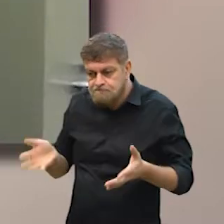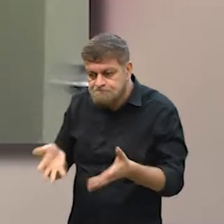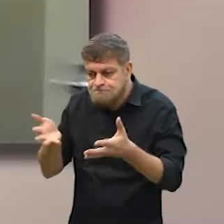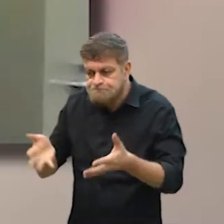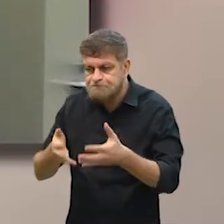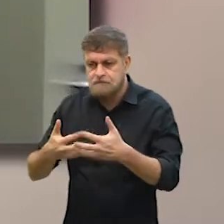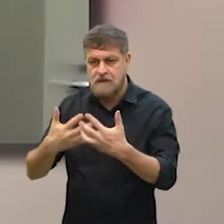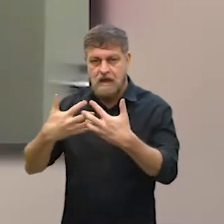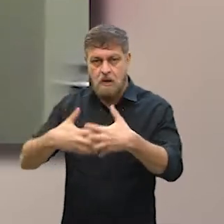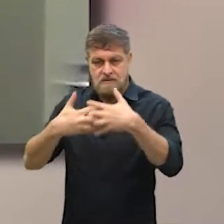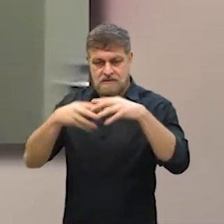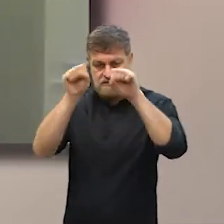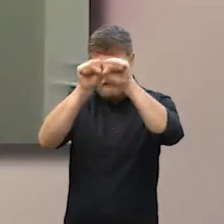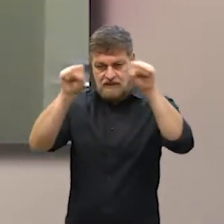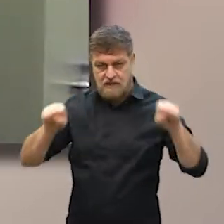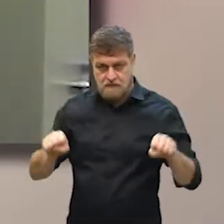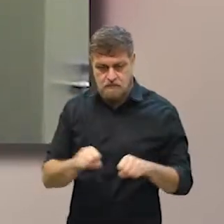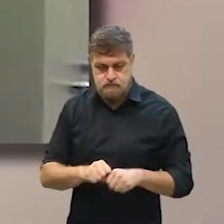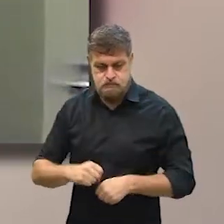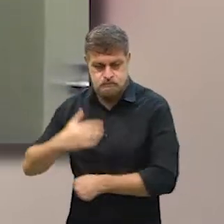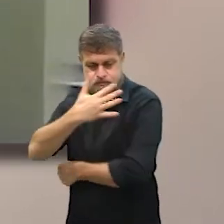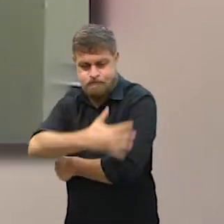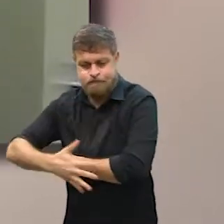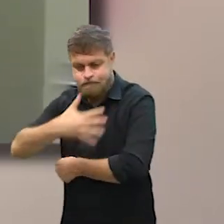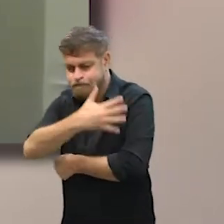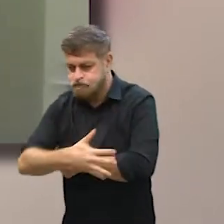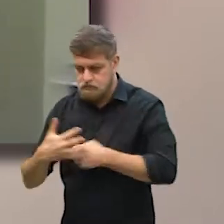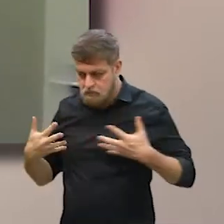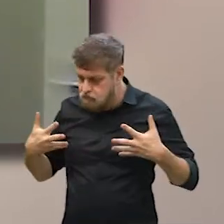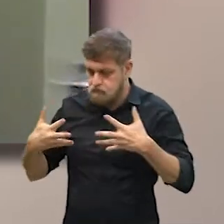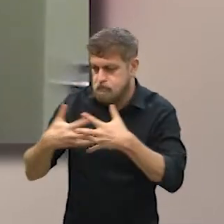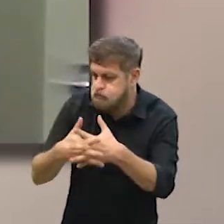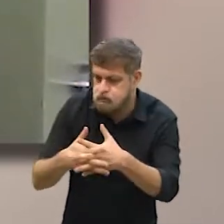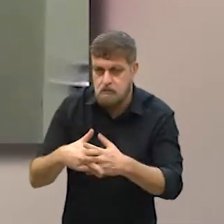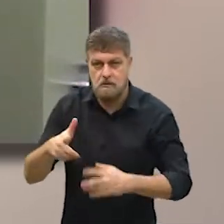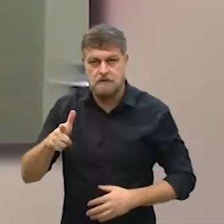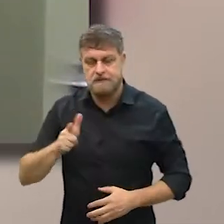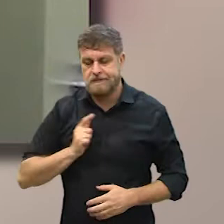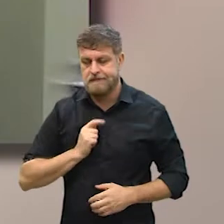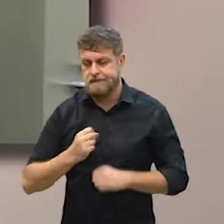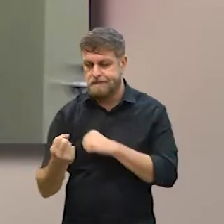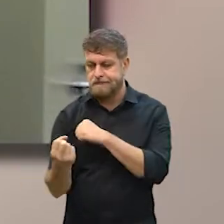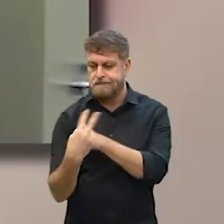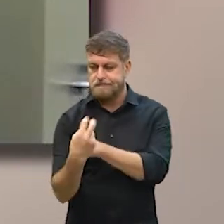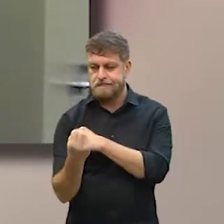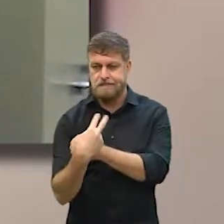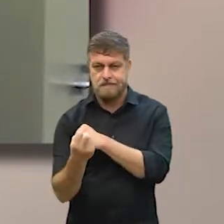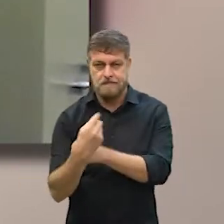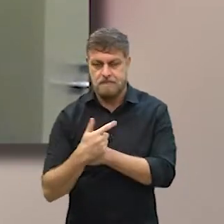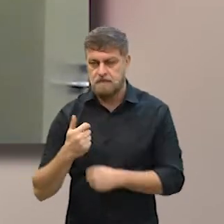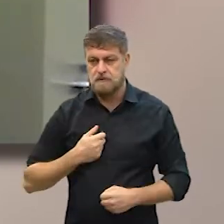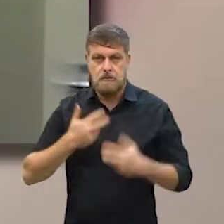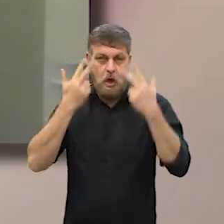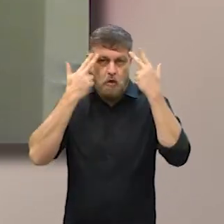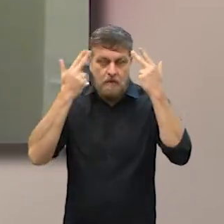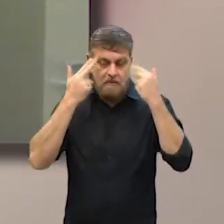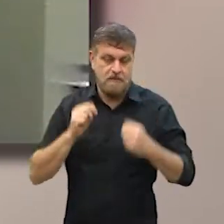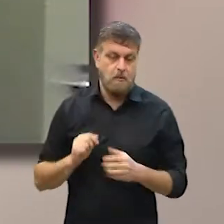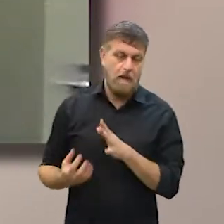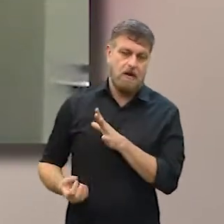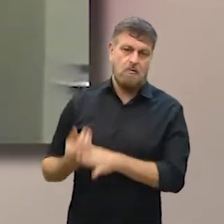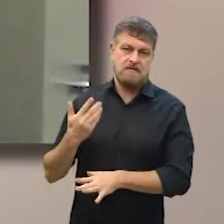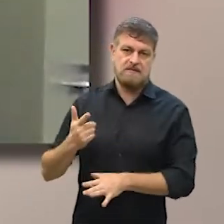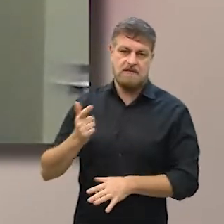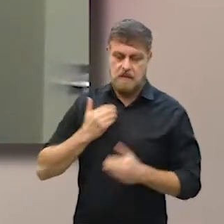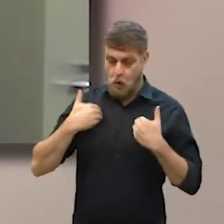estimulador do sistema imune para ver seja um dos fatores que desequilibre essa resposta de defesa é que normalmente né